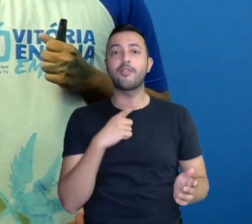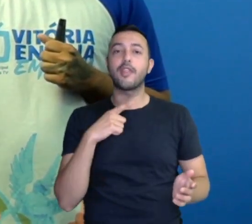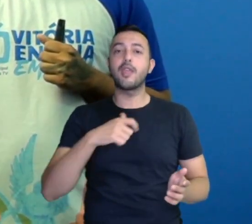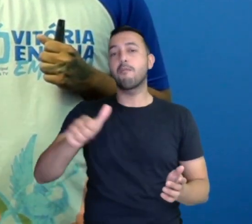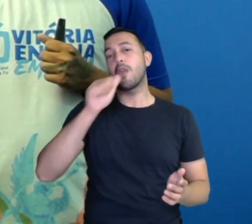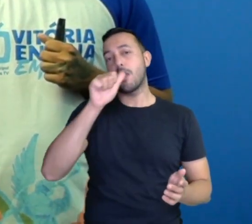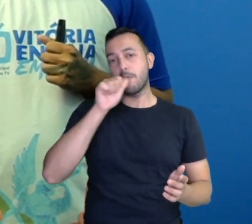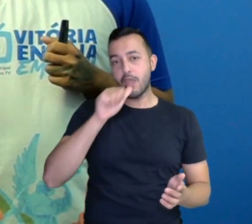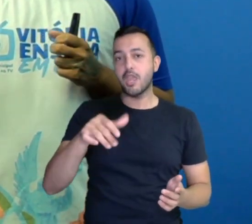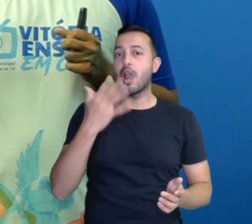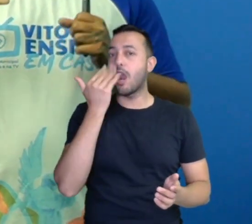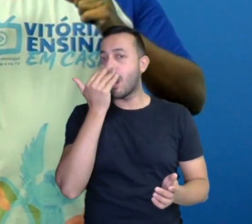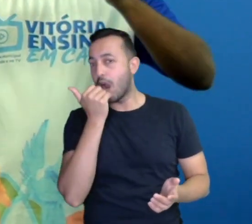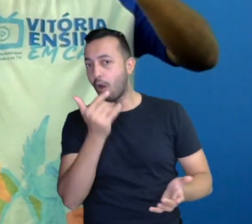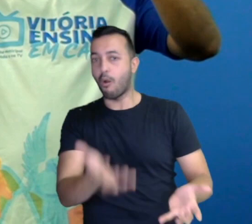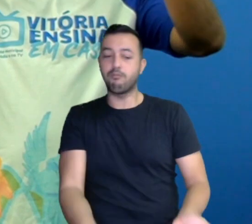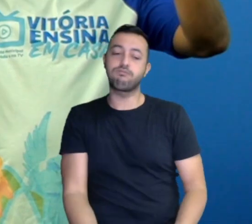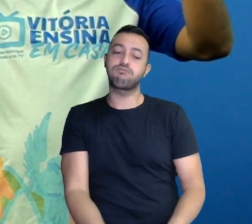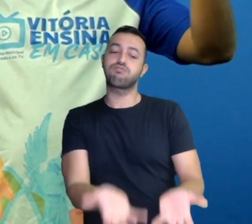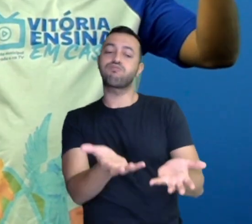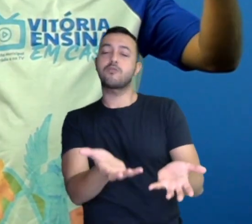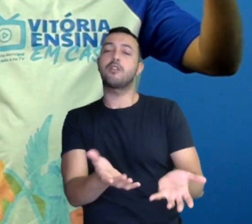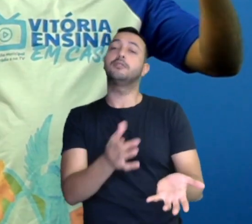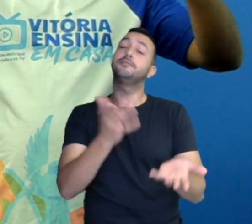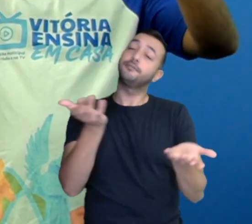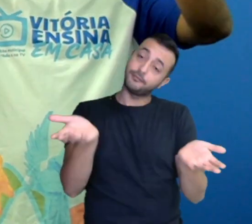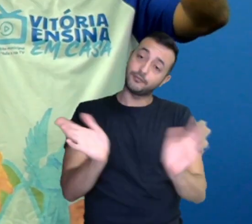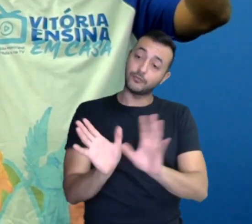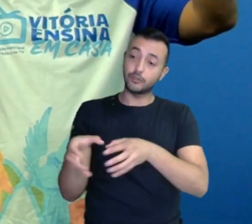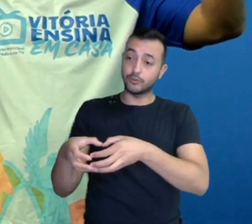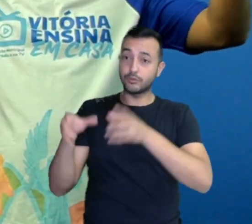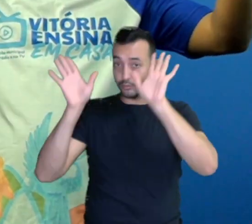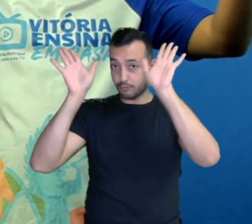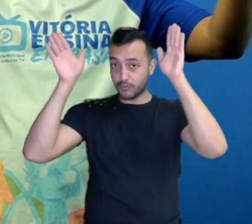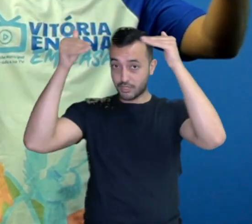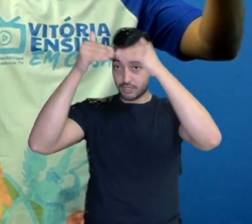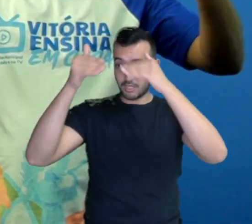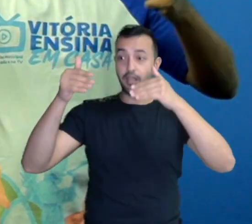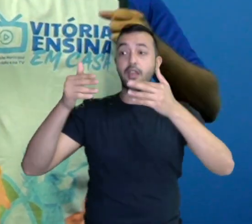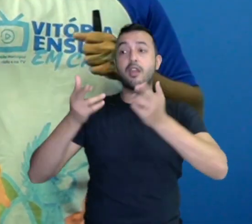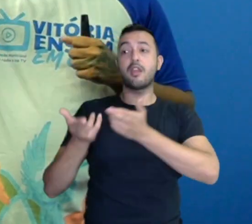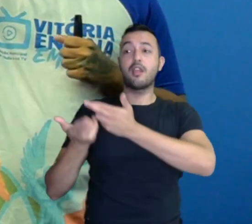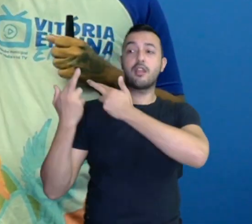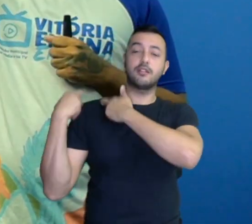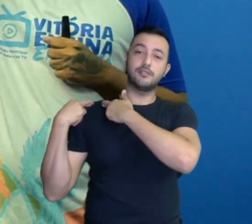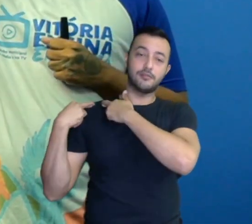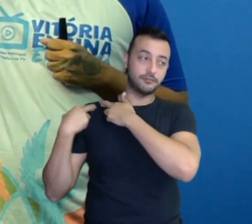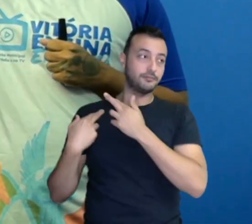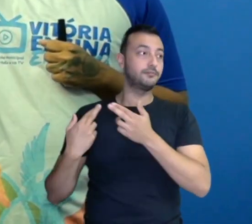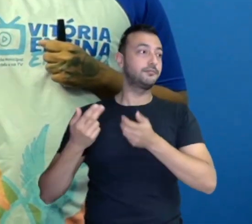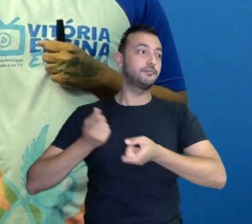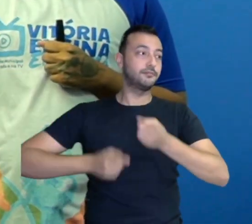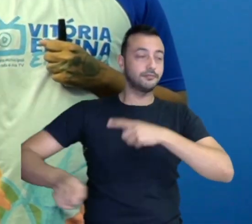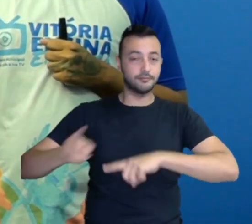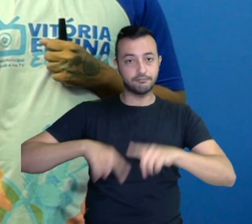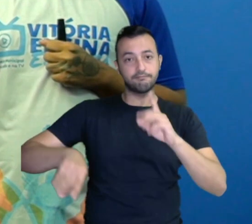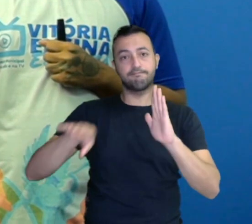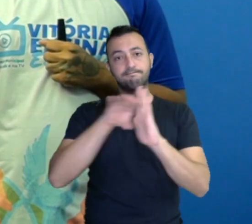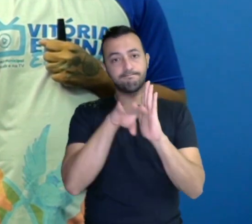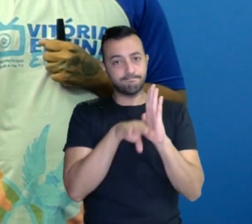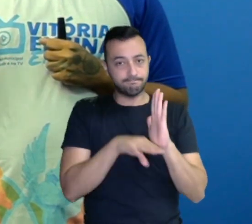e comidas, certo? Então, os sacerdotes, eles eram responsáveis por toda essa administração dos